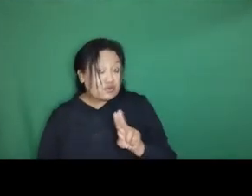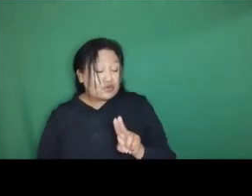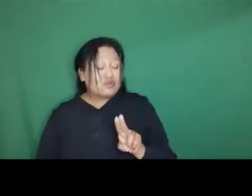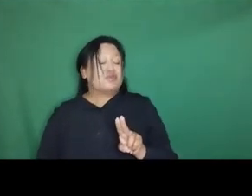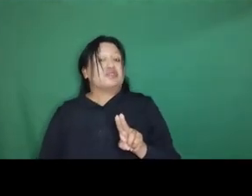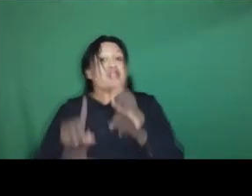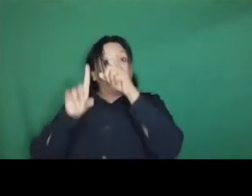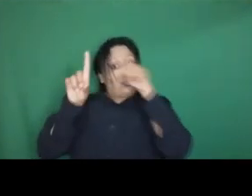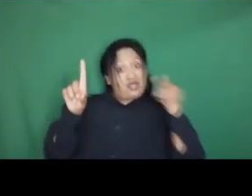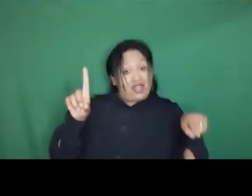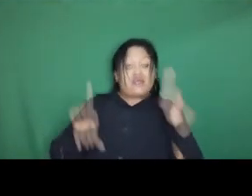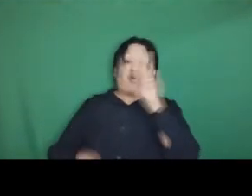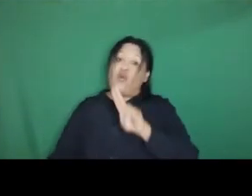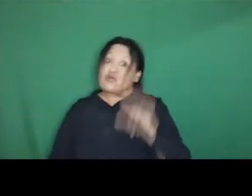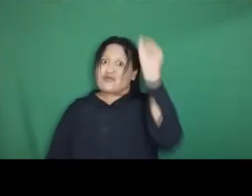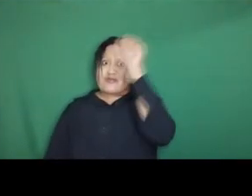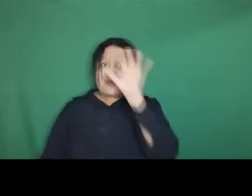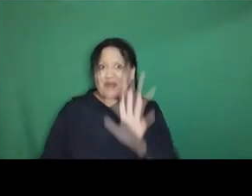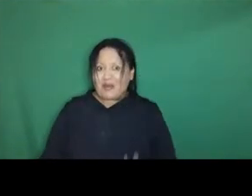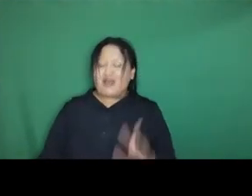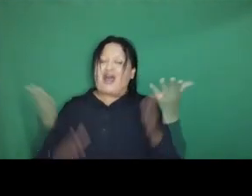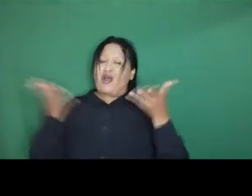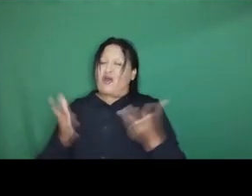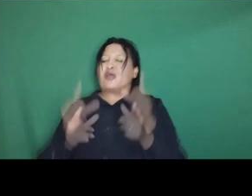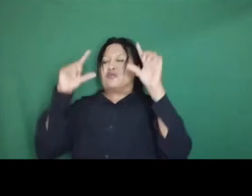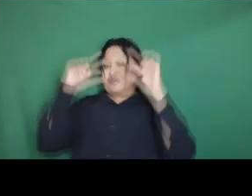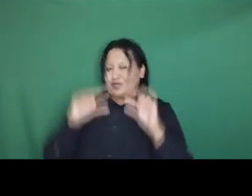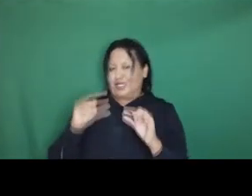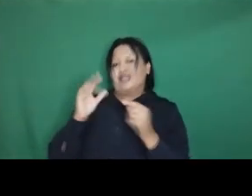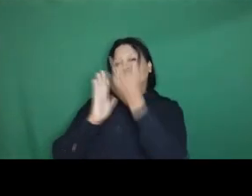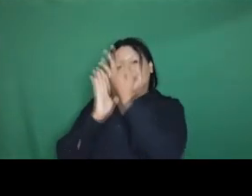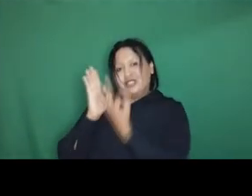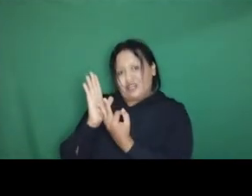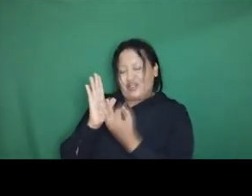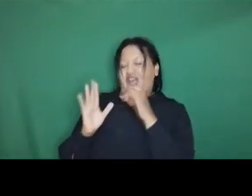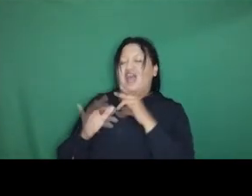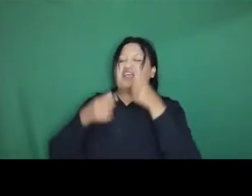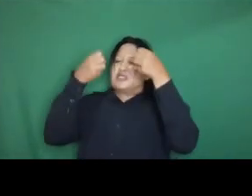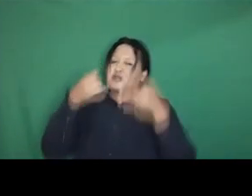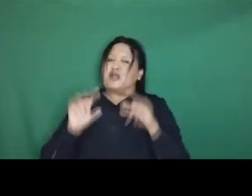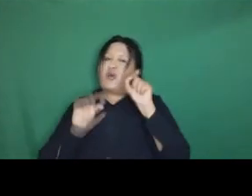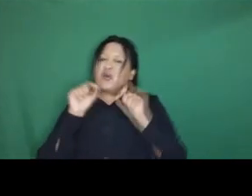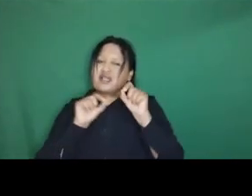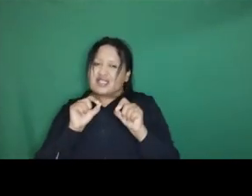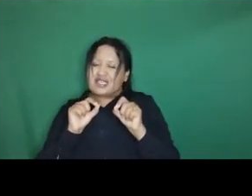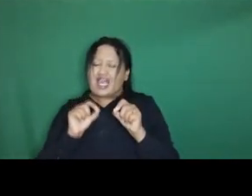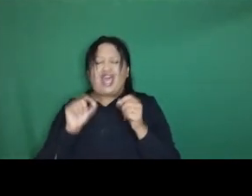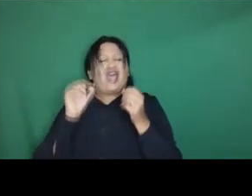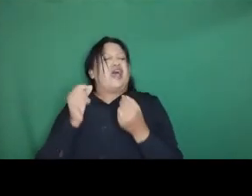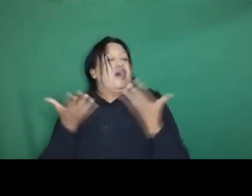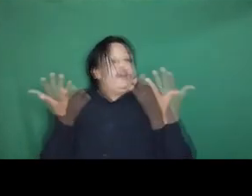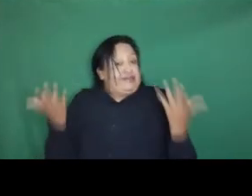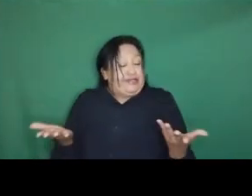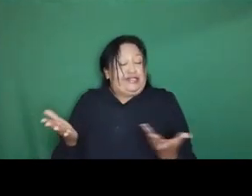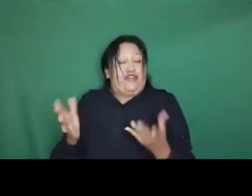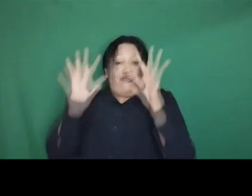etária vimos o uso de mapa e agora um pequeno texto tá diz assim embora Se considere o final do sexo 19 dominado